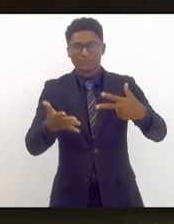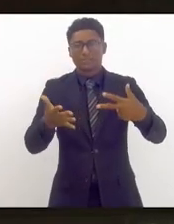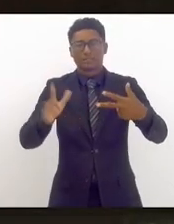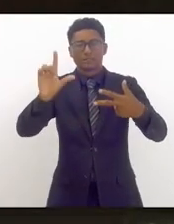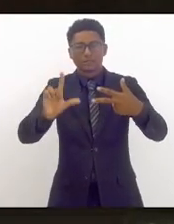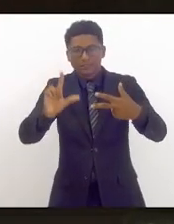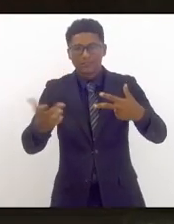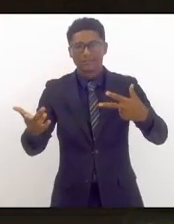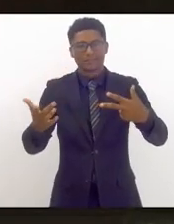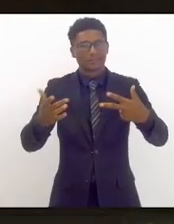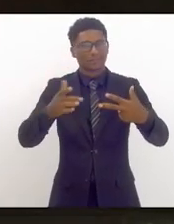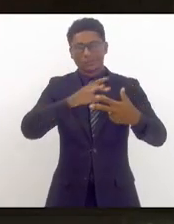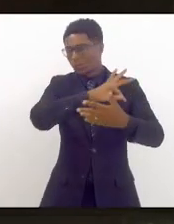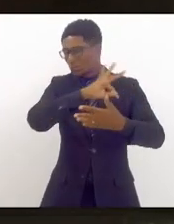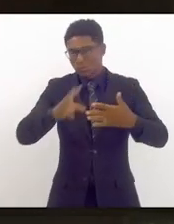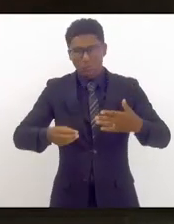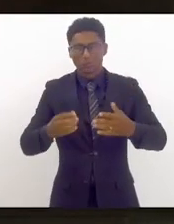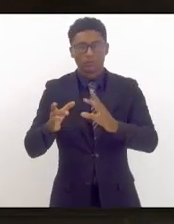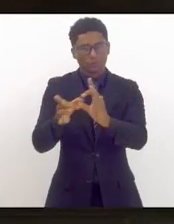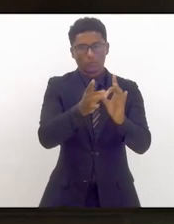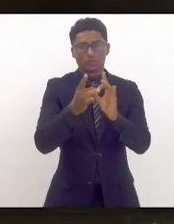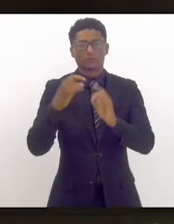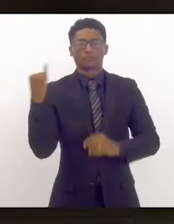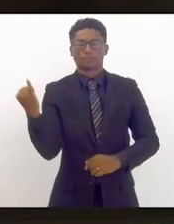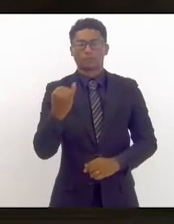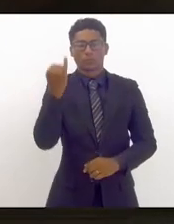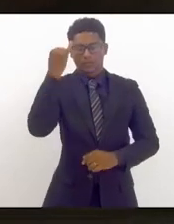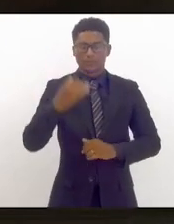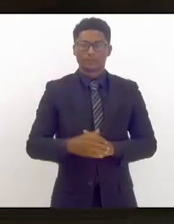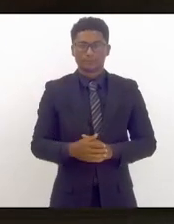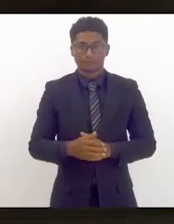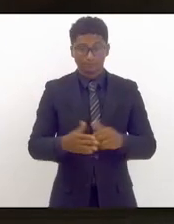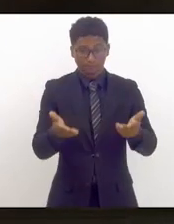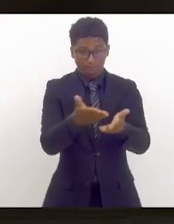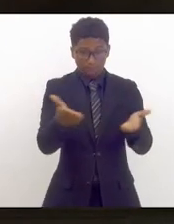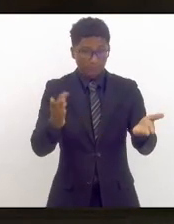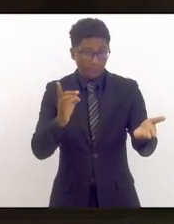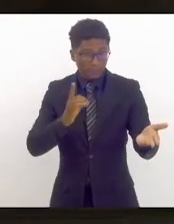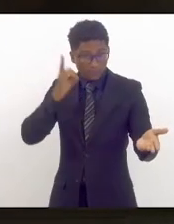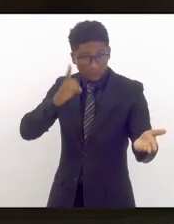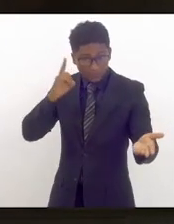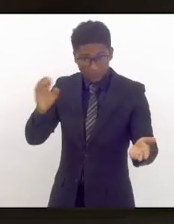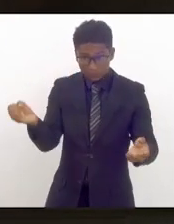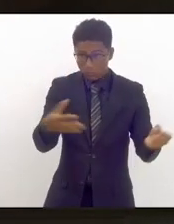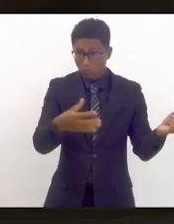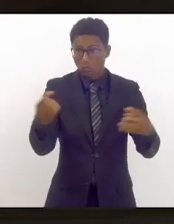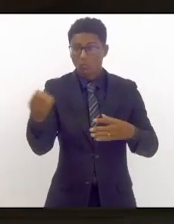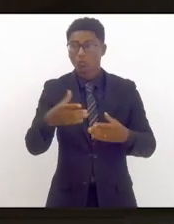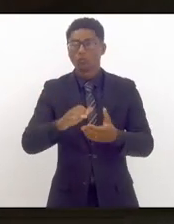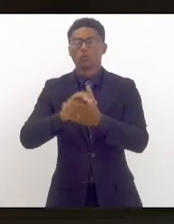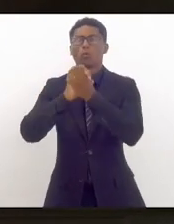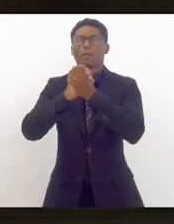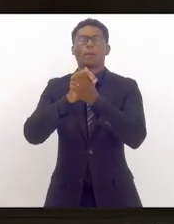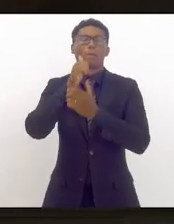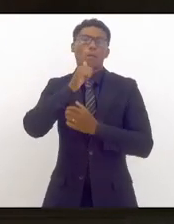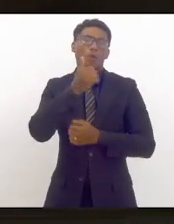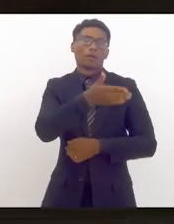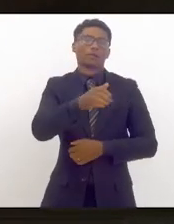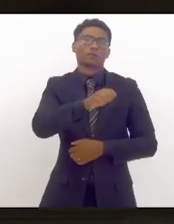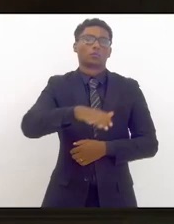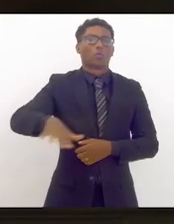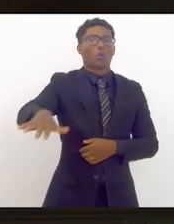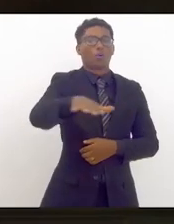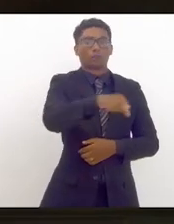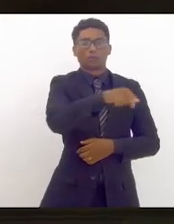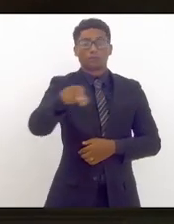imprescindível. Em saudação aos novos parlamentares, cumprimento a nossa bancada feminina, que chega a